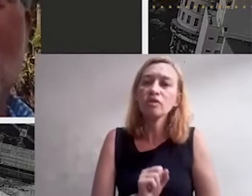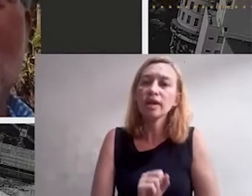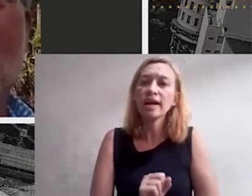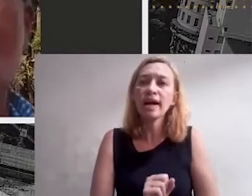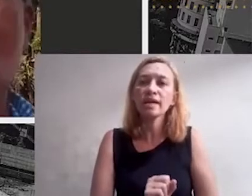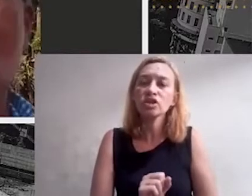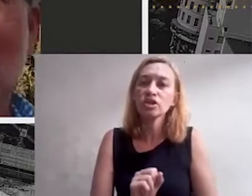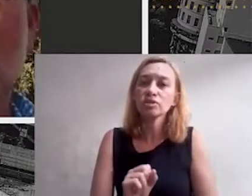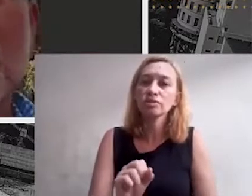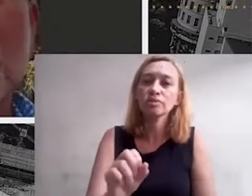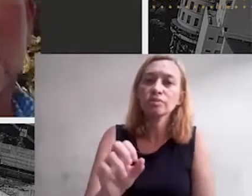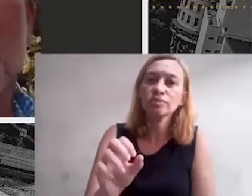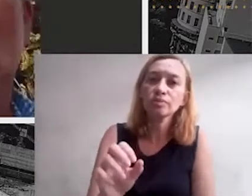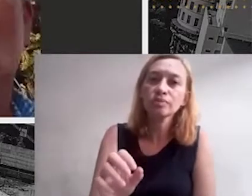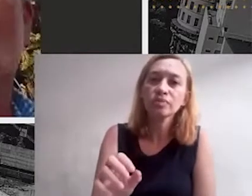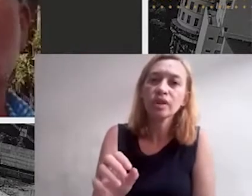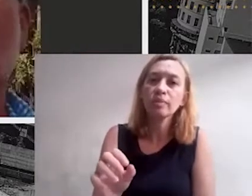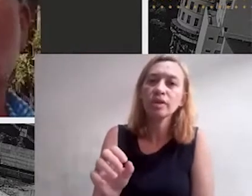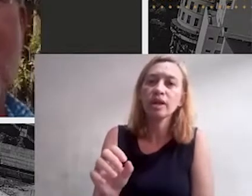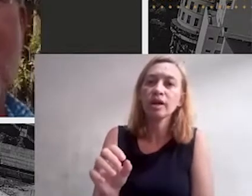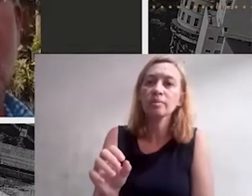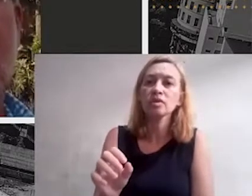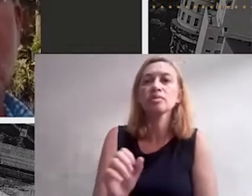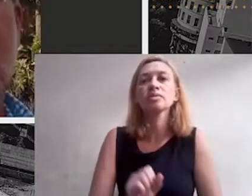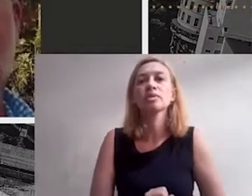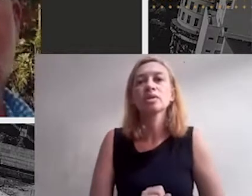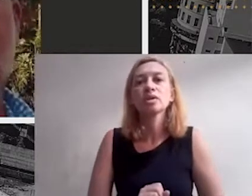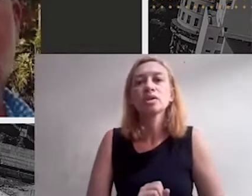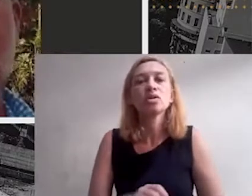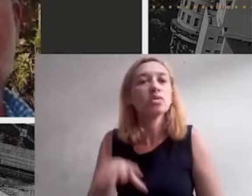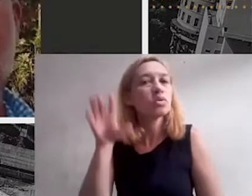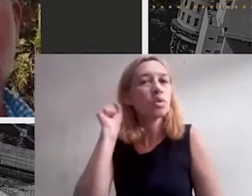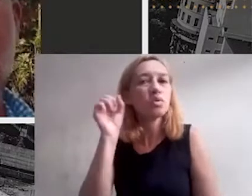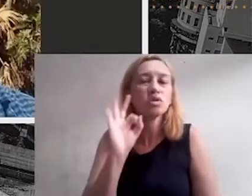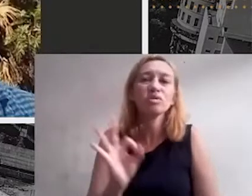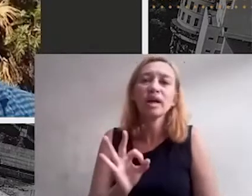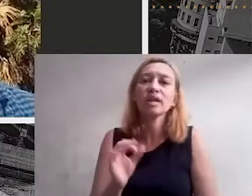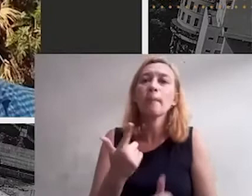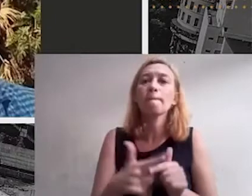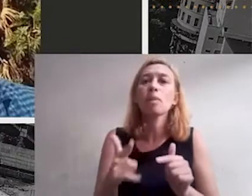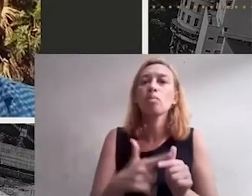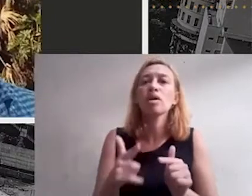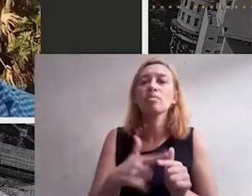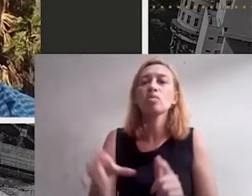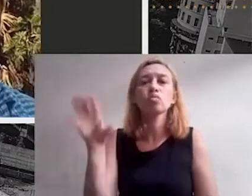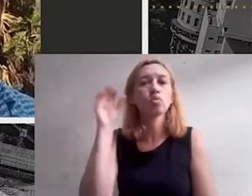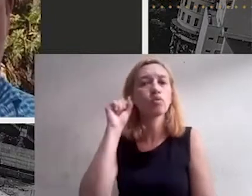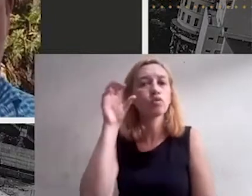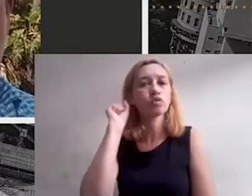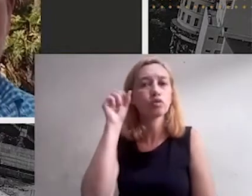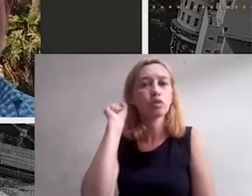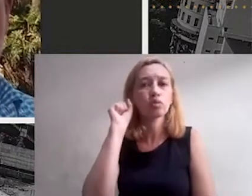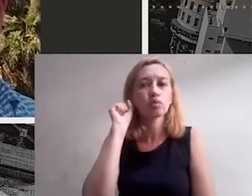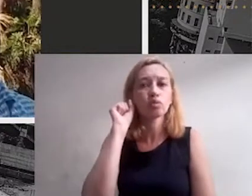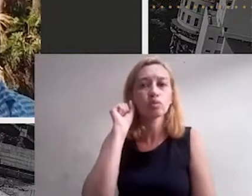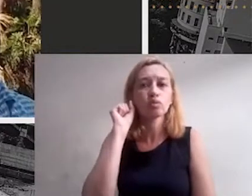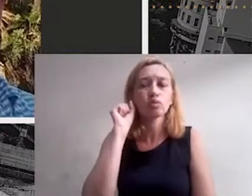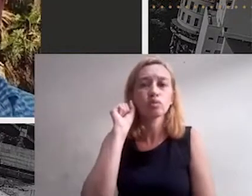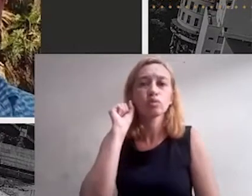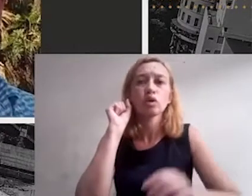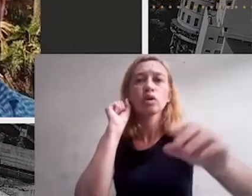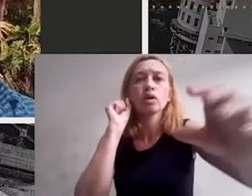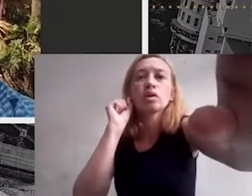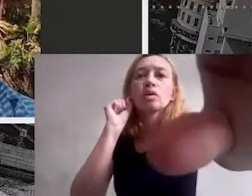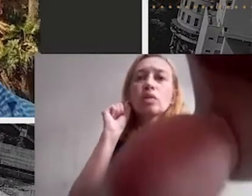por razões mitológicas, né? Eu gosto sempre de lembrar do Curupira. O Curupira é um ícone fantástico